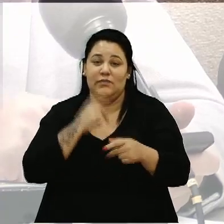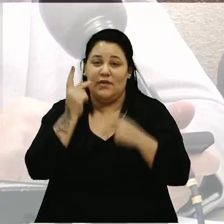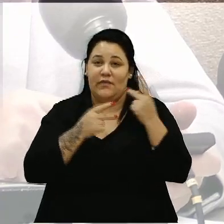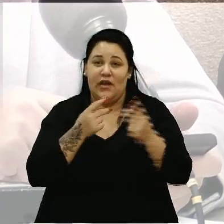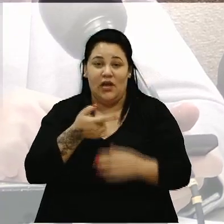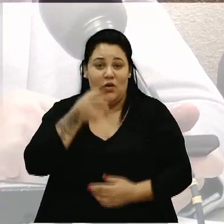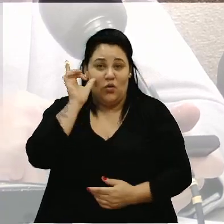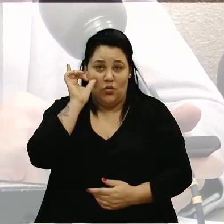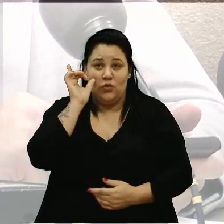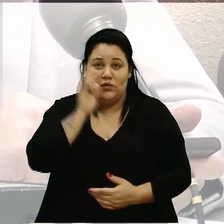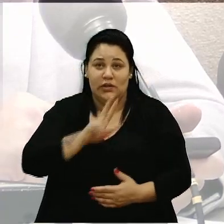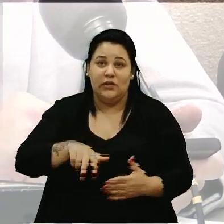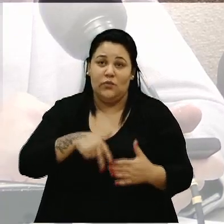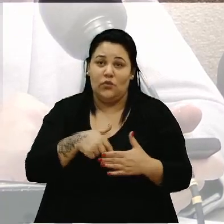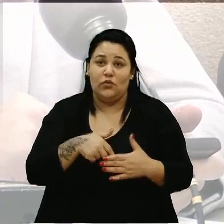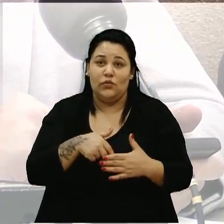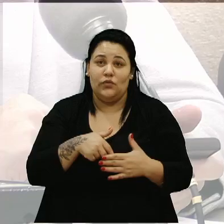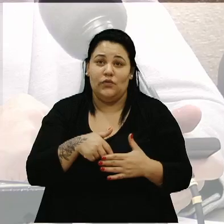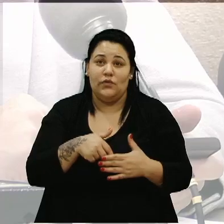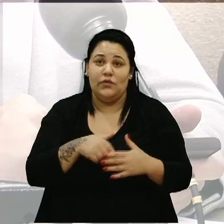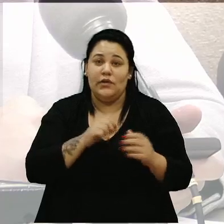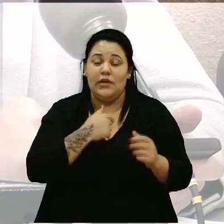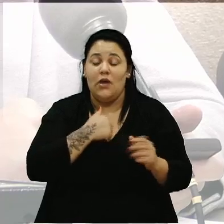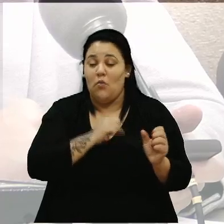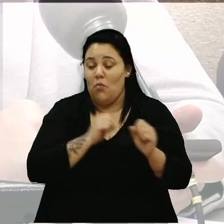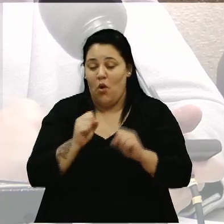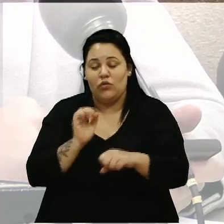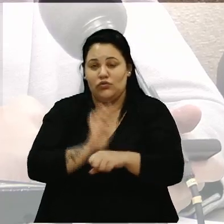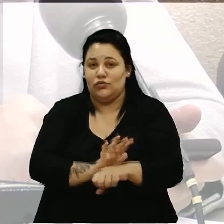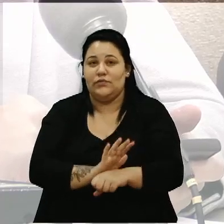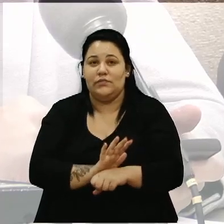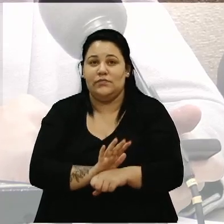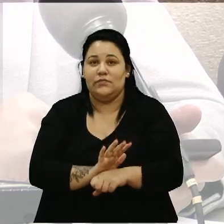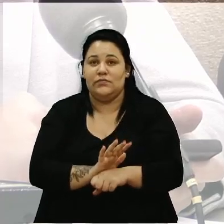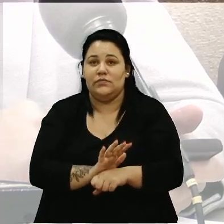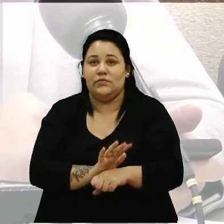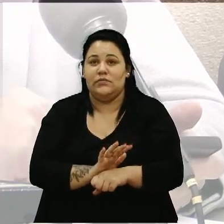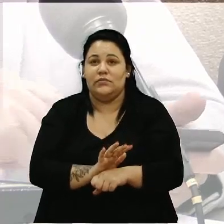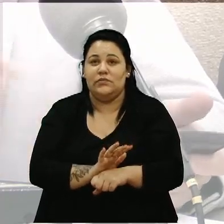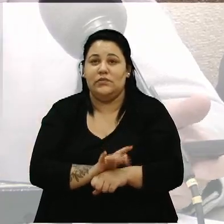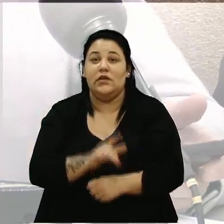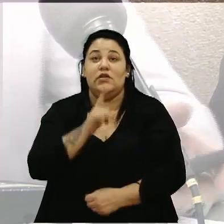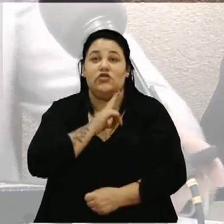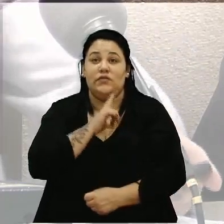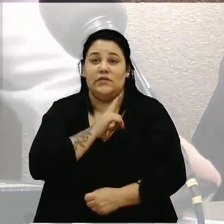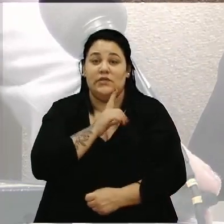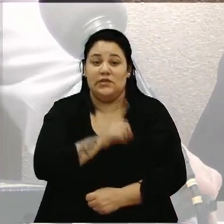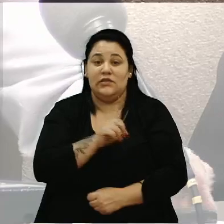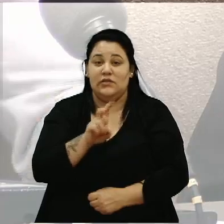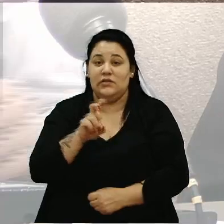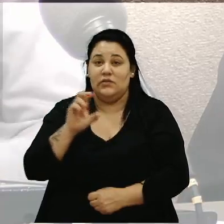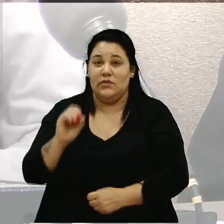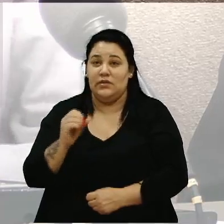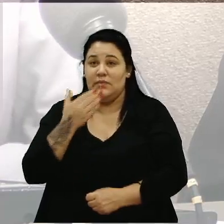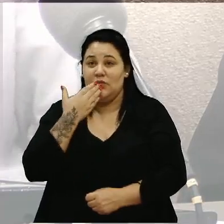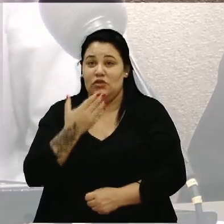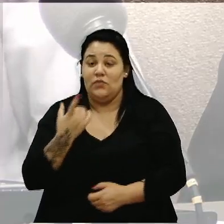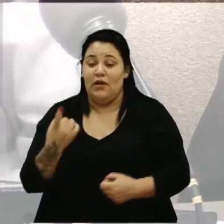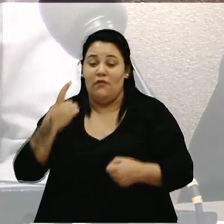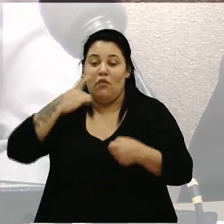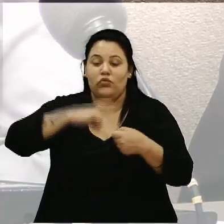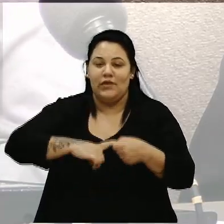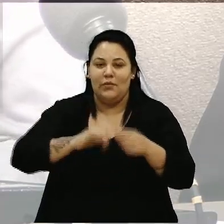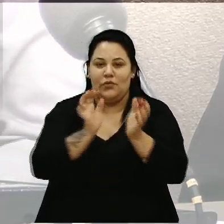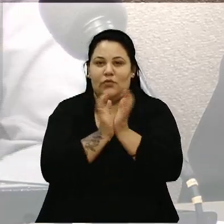que é o que eu posso fazer, que eu posso ajudar. De qualquer forma, tive 150 pedidos para voltar para o grupo.